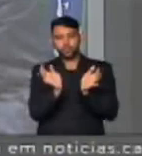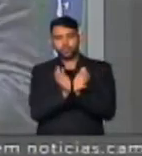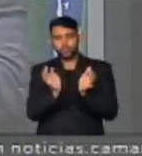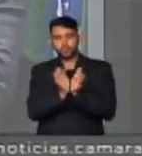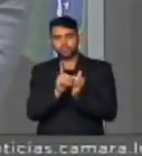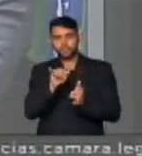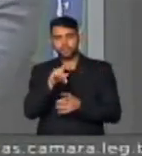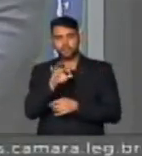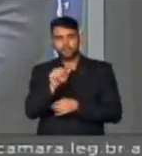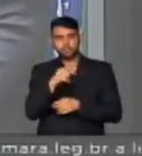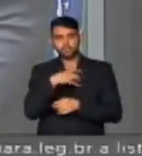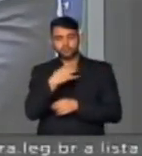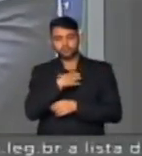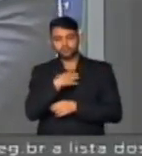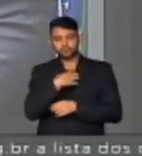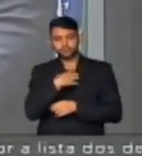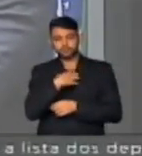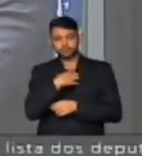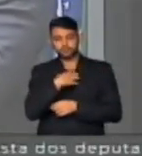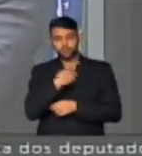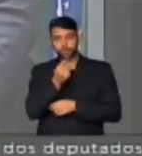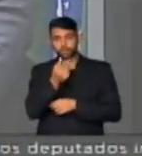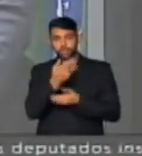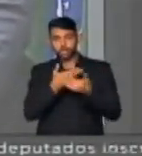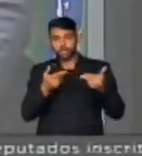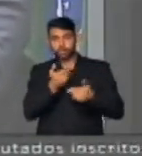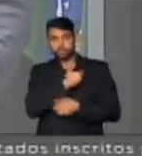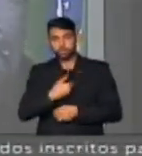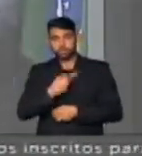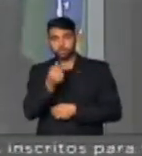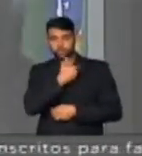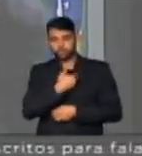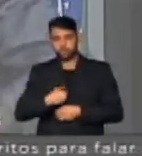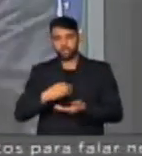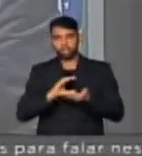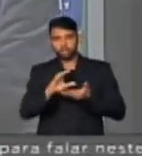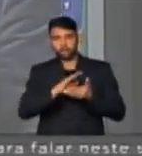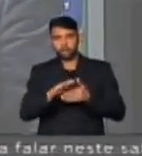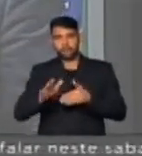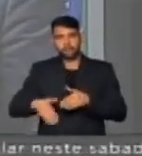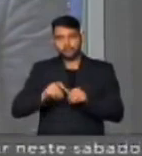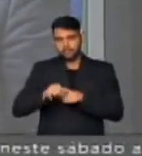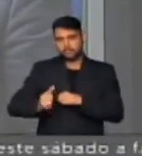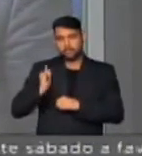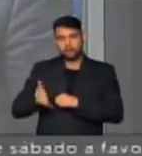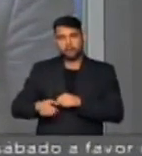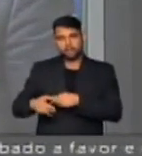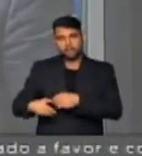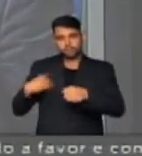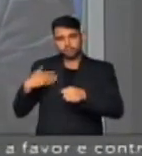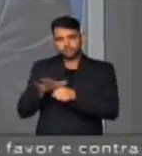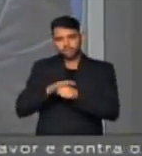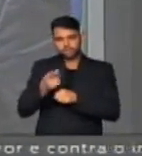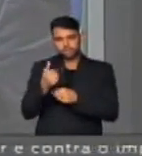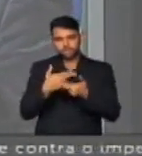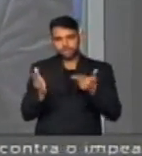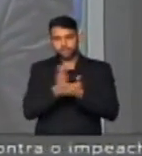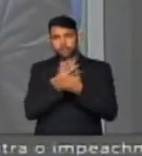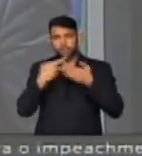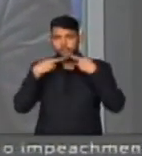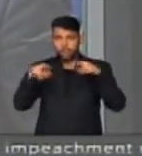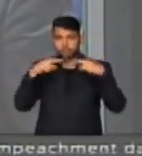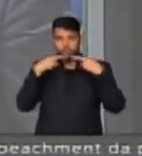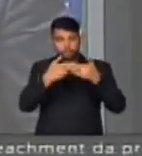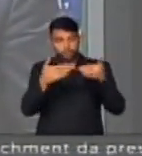quadrilha de larápios adestrados, com dinheiro público, mala cheia de dinheiro. Tenho